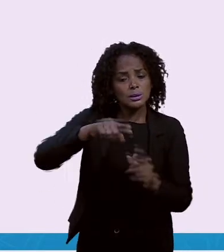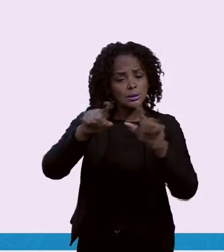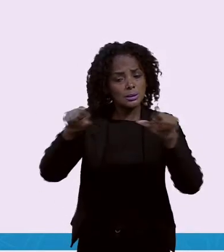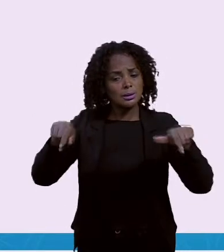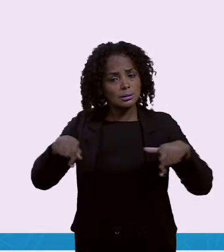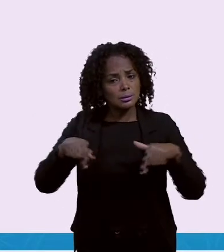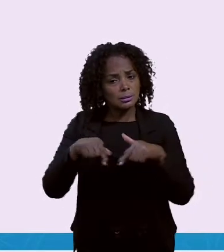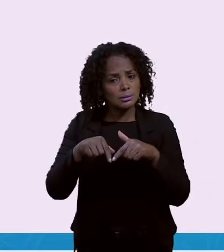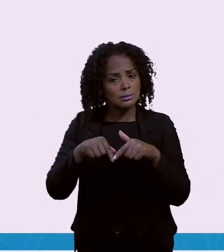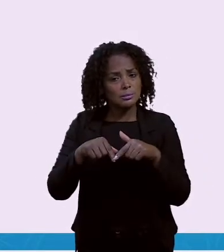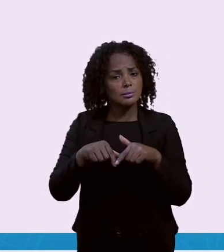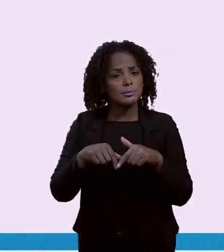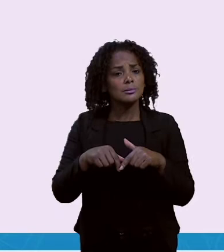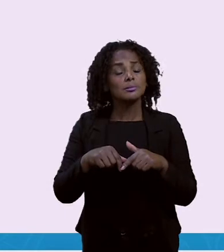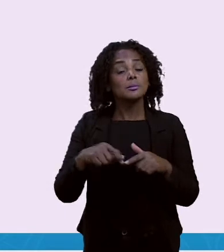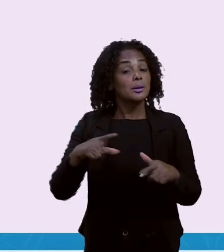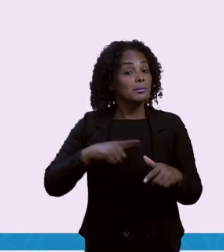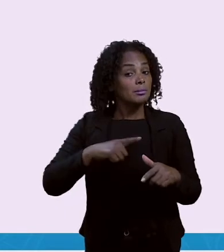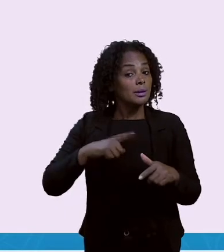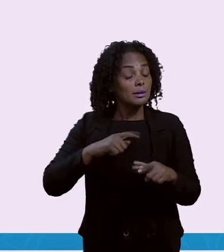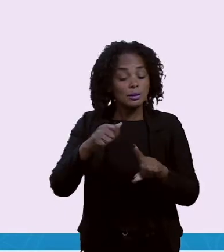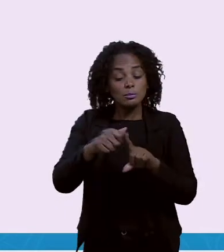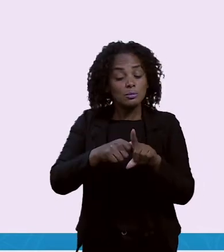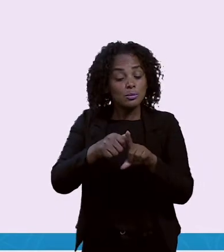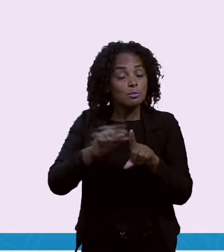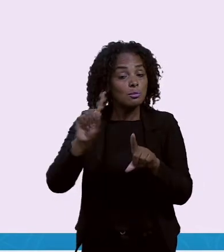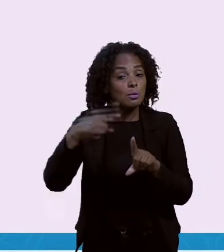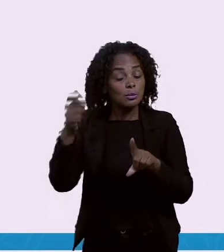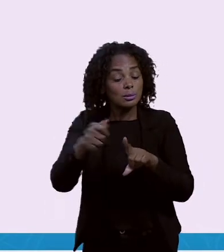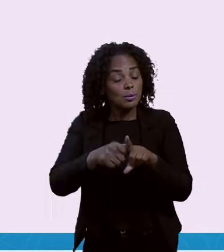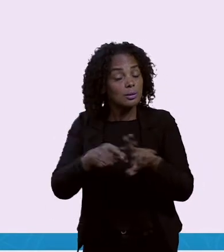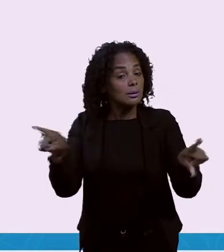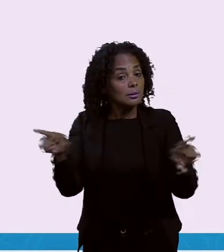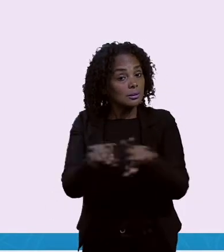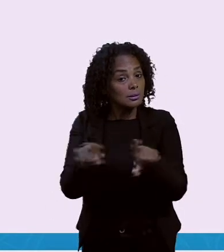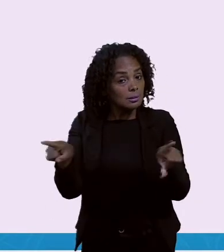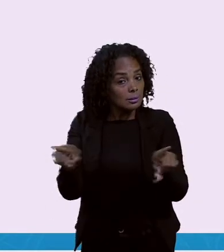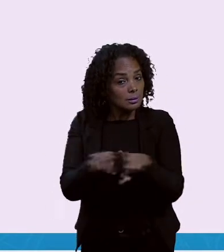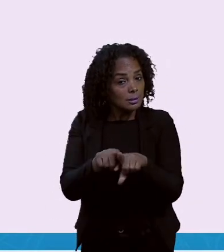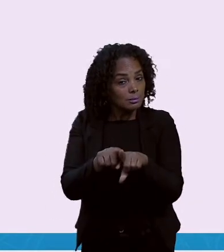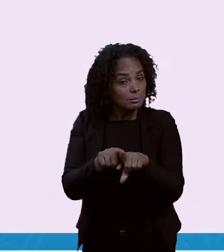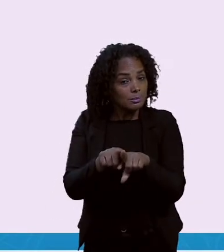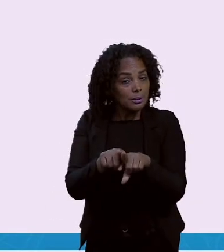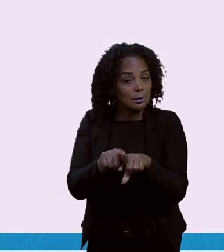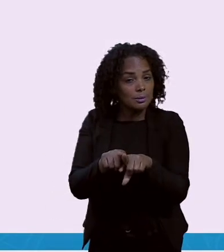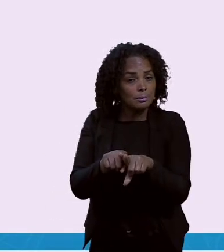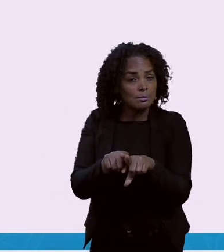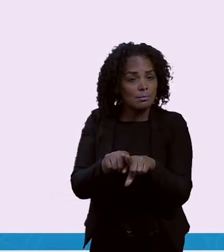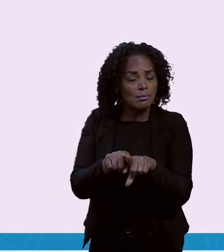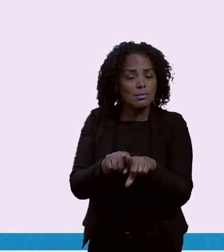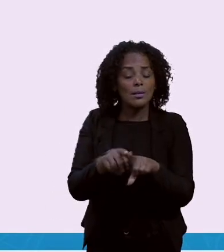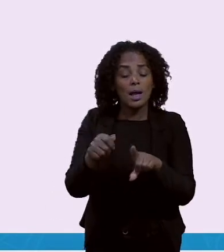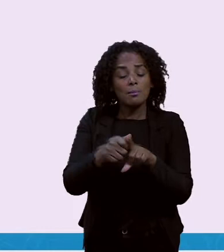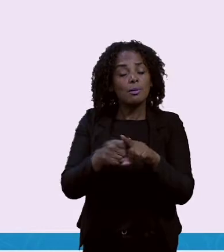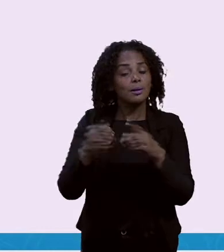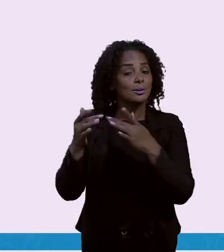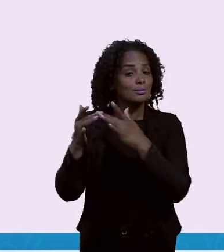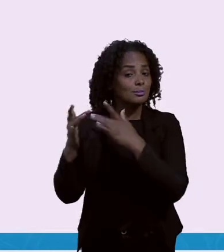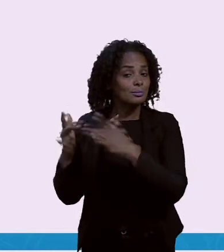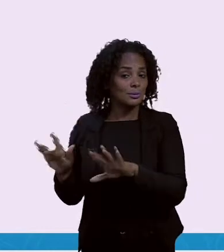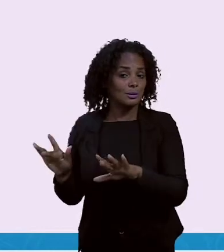também. E essa outra borracha é a borracha sintética. A borracha natural, ela vem